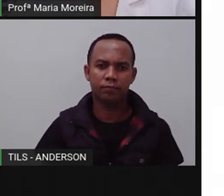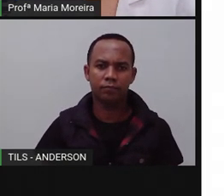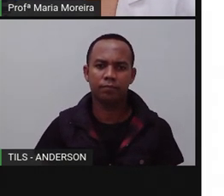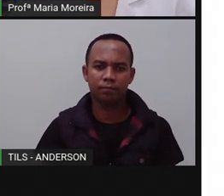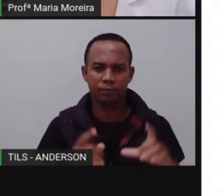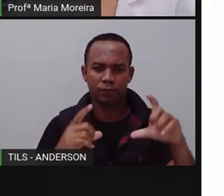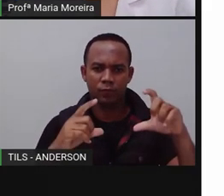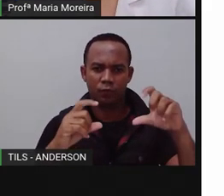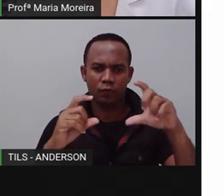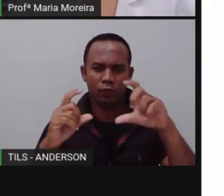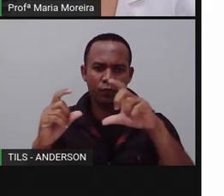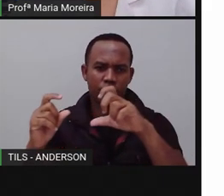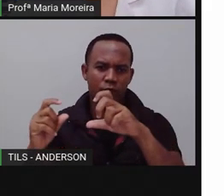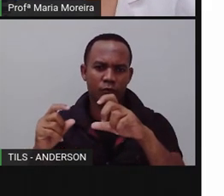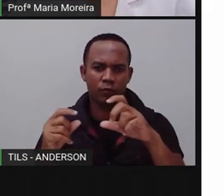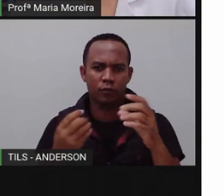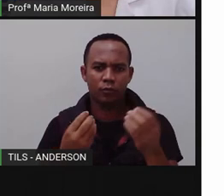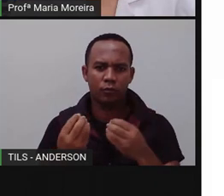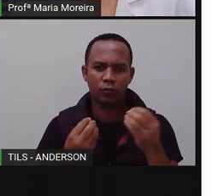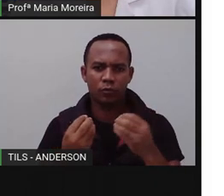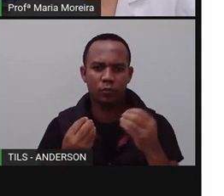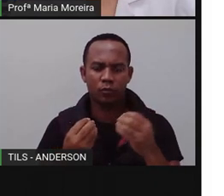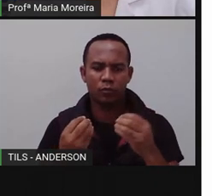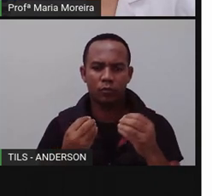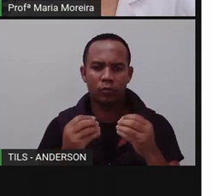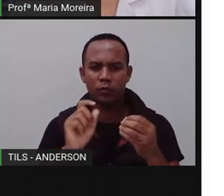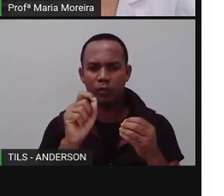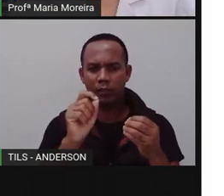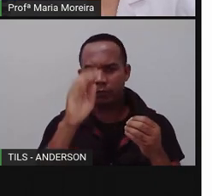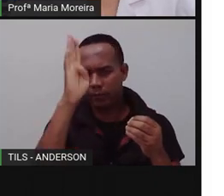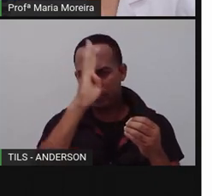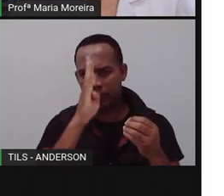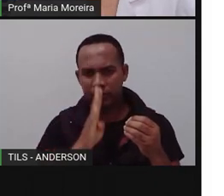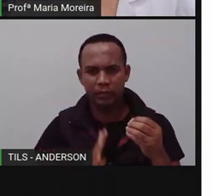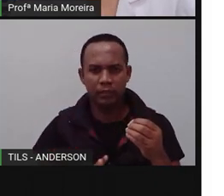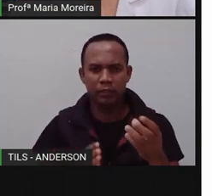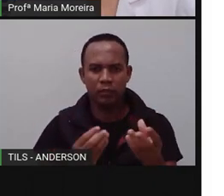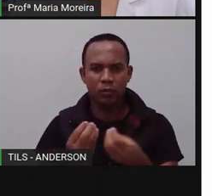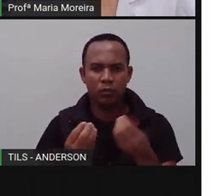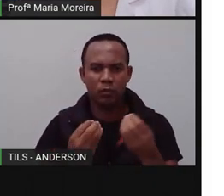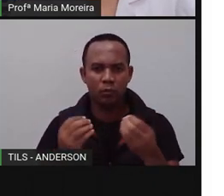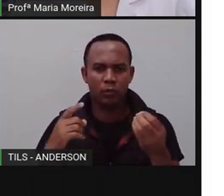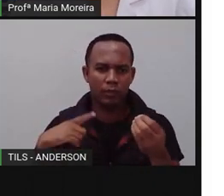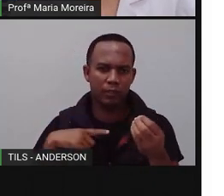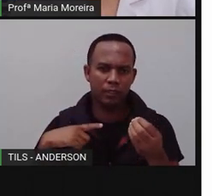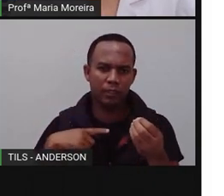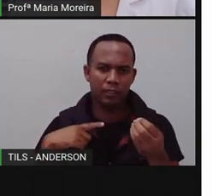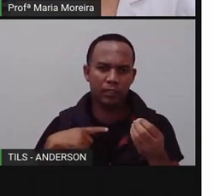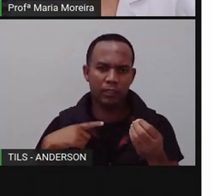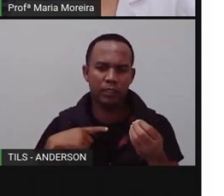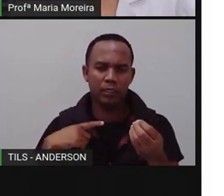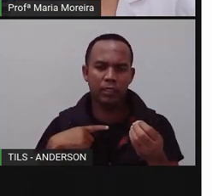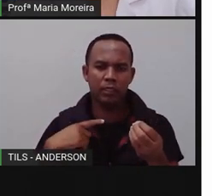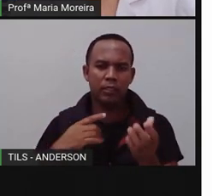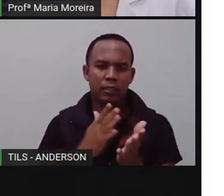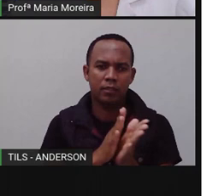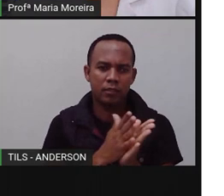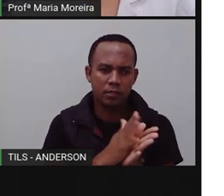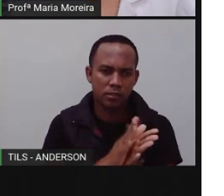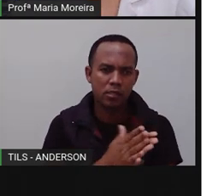desenhos bem bonitos, né? A influência afro-brasileira, né? Está em expressões como